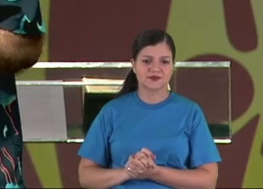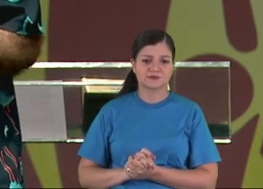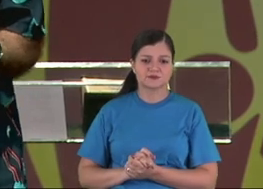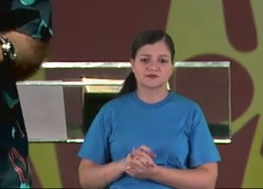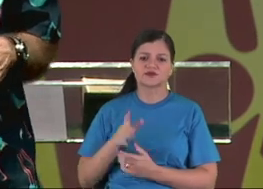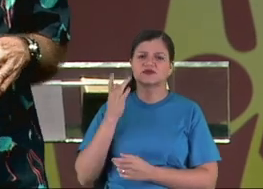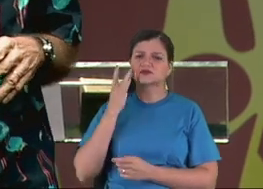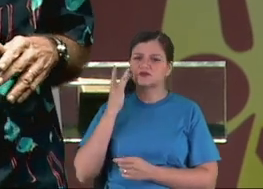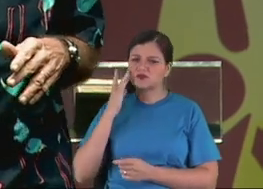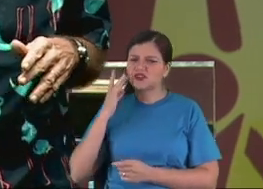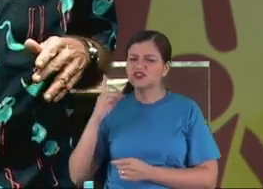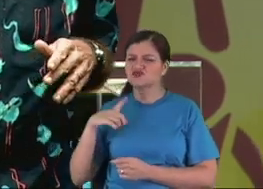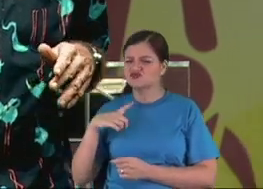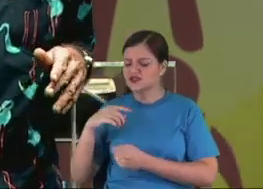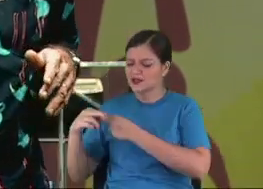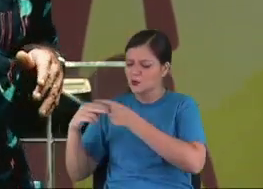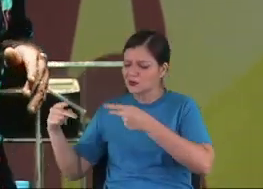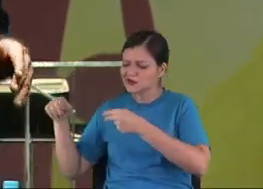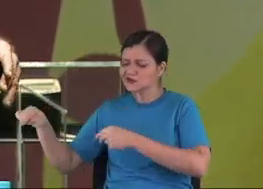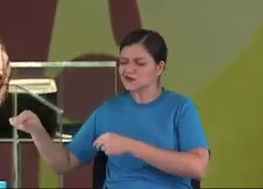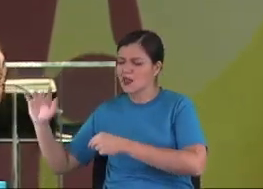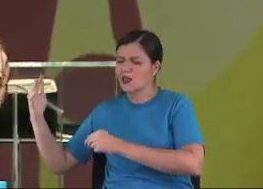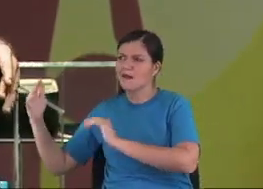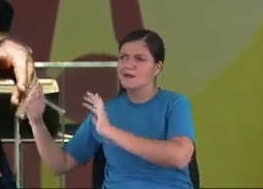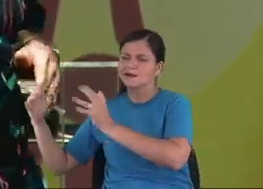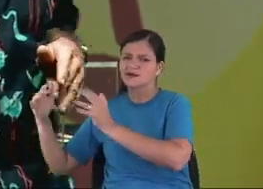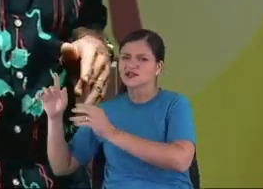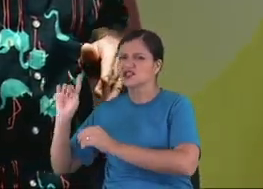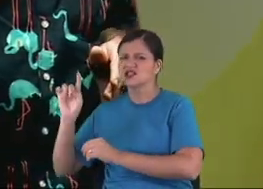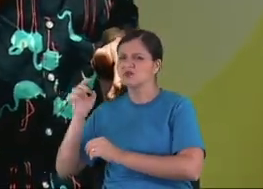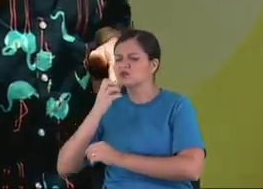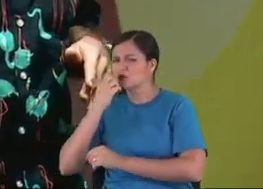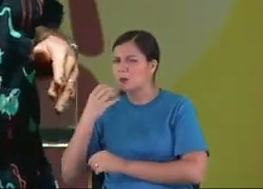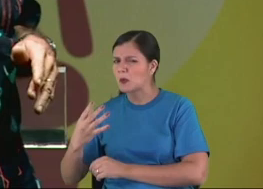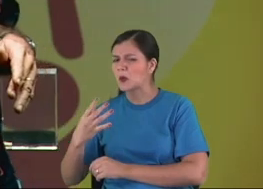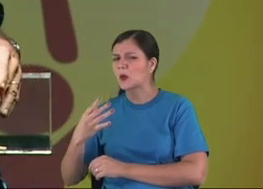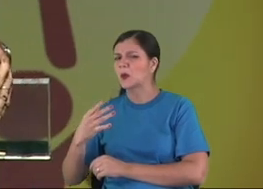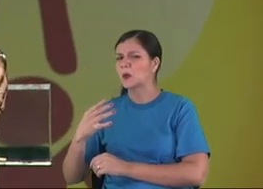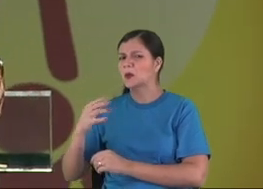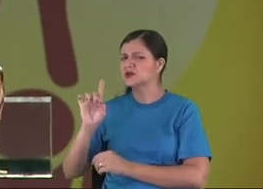Eu acho que tem coisas ali que acontecem que não são honestos.